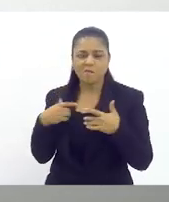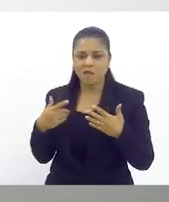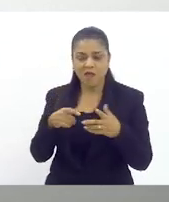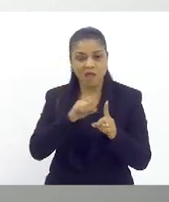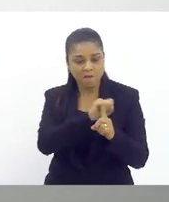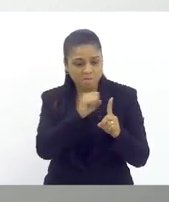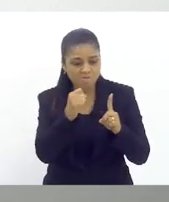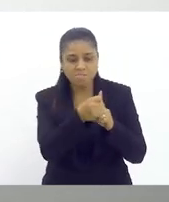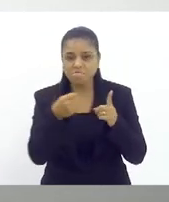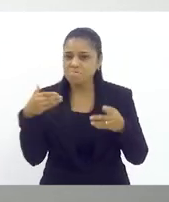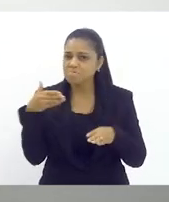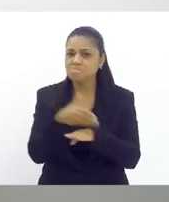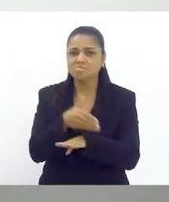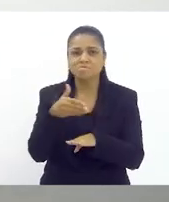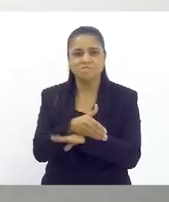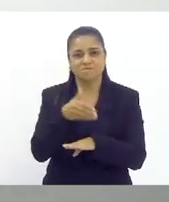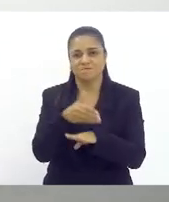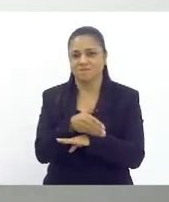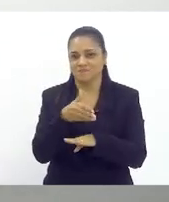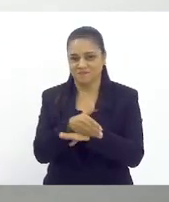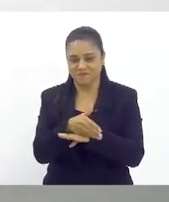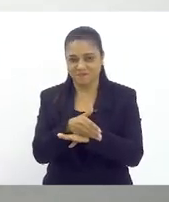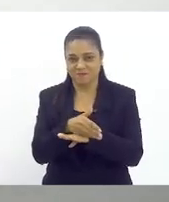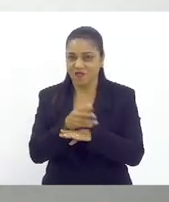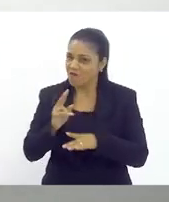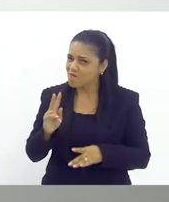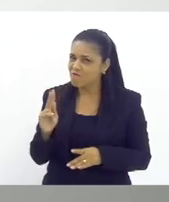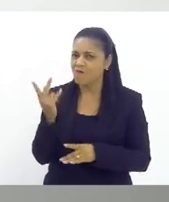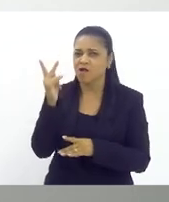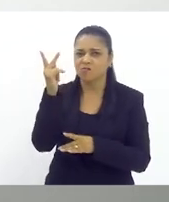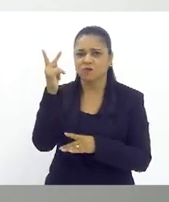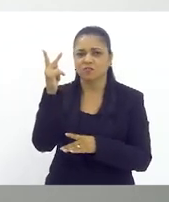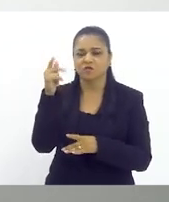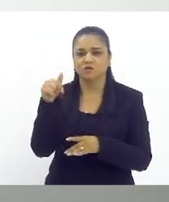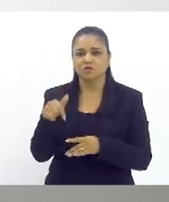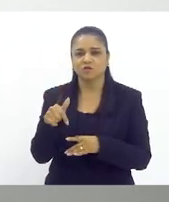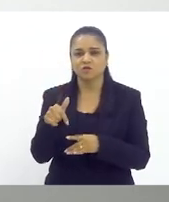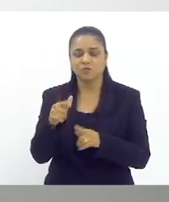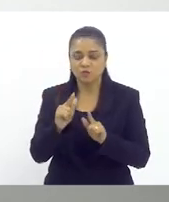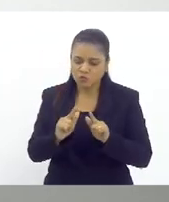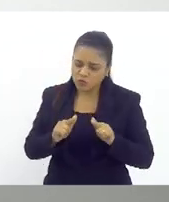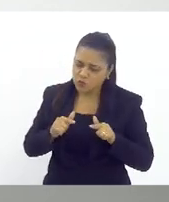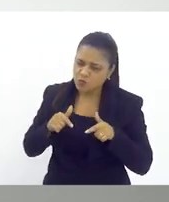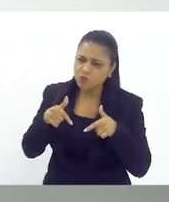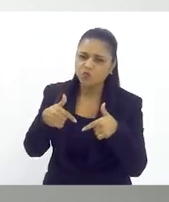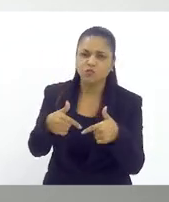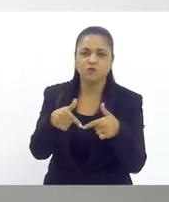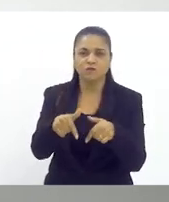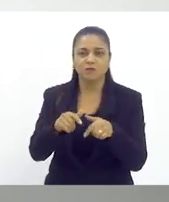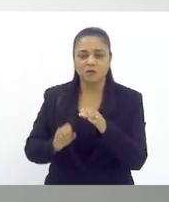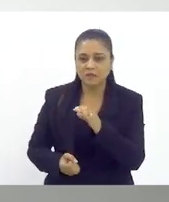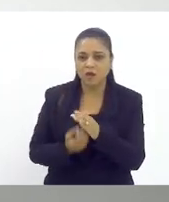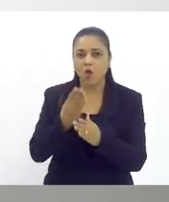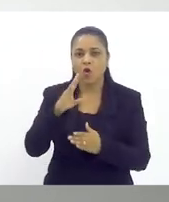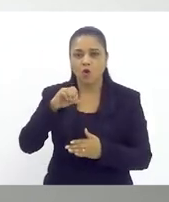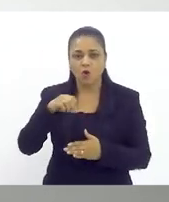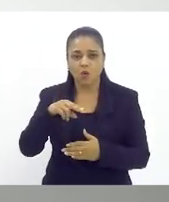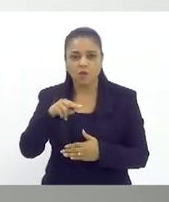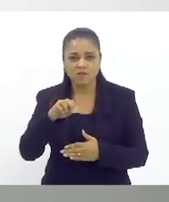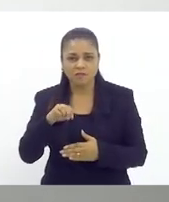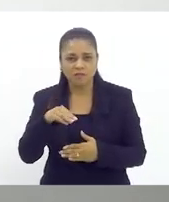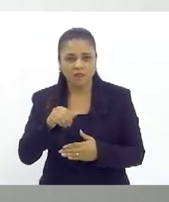né por isso valoriza também essa esse esforço para criar o conema com a